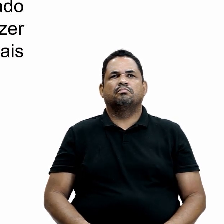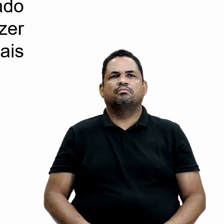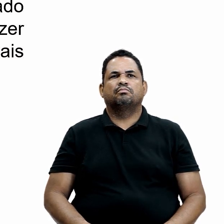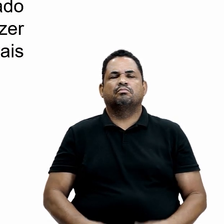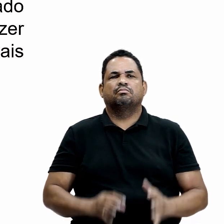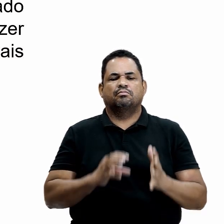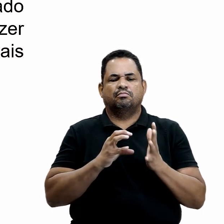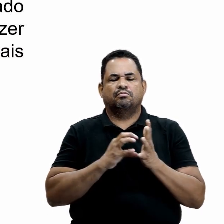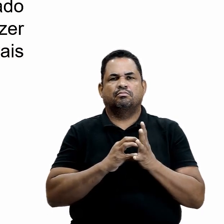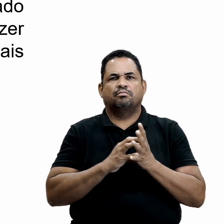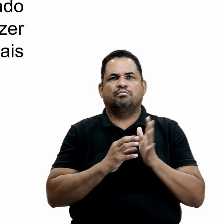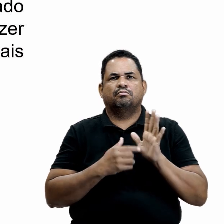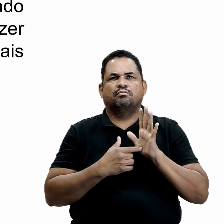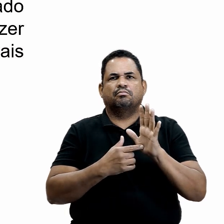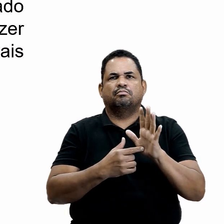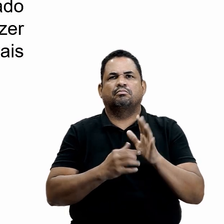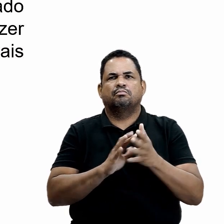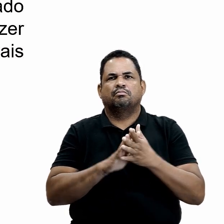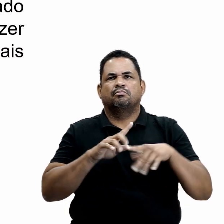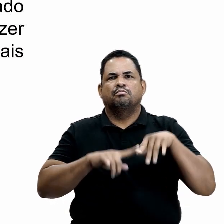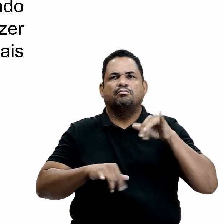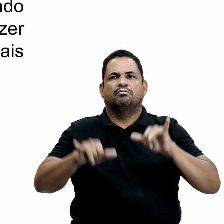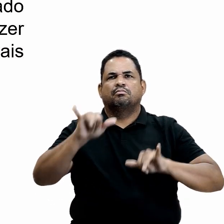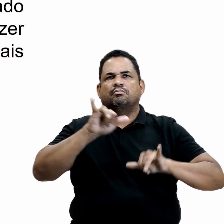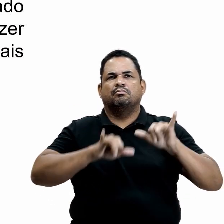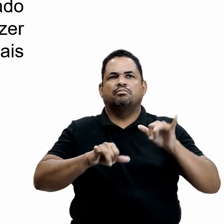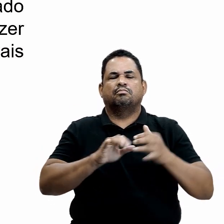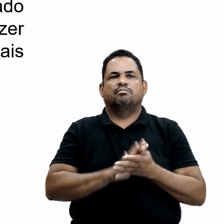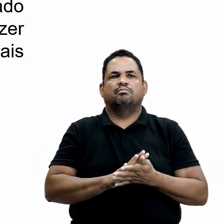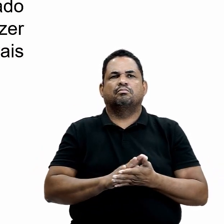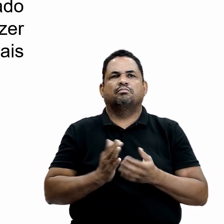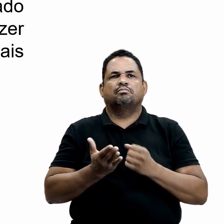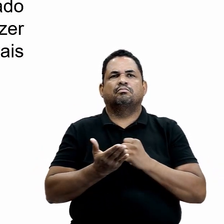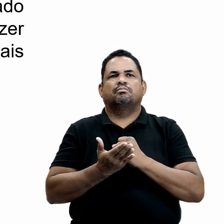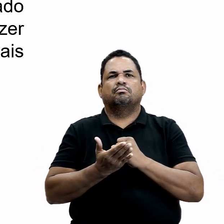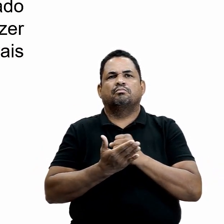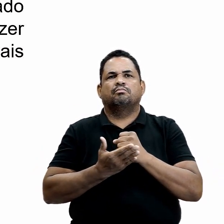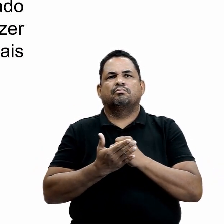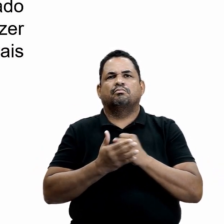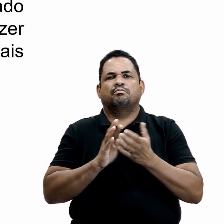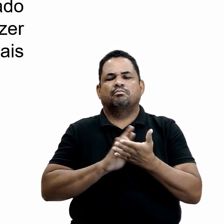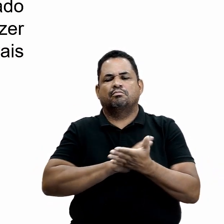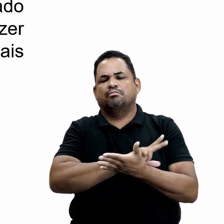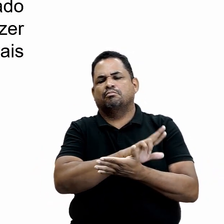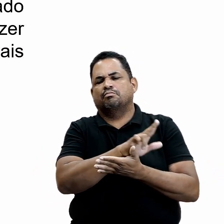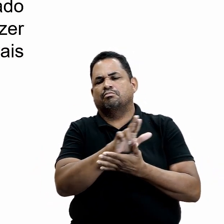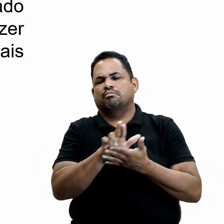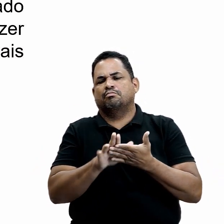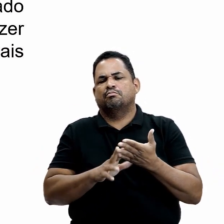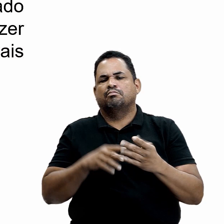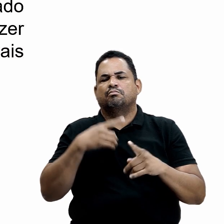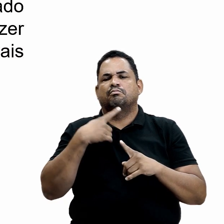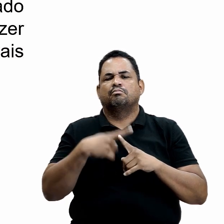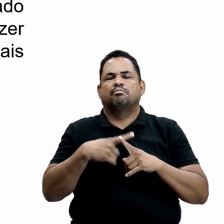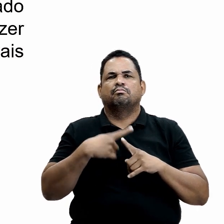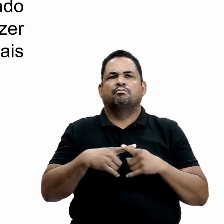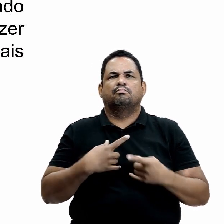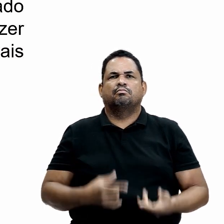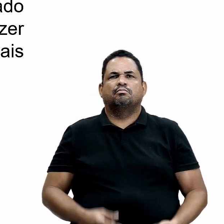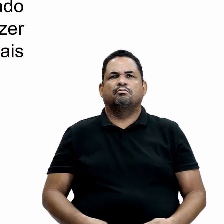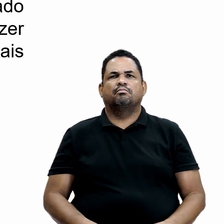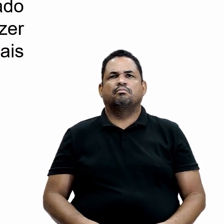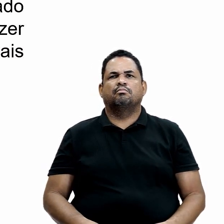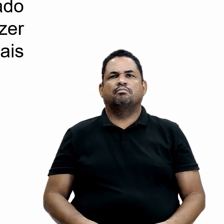que representam os elementos químicos são baseados em diversos fatores.